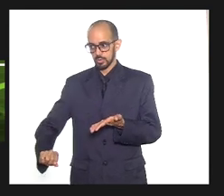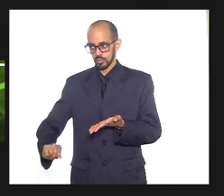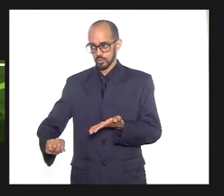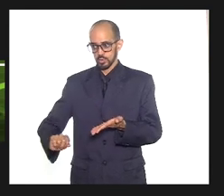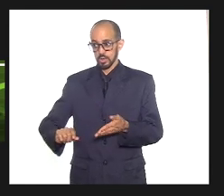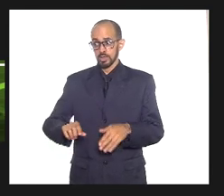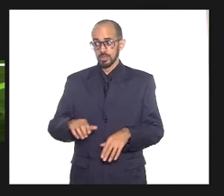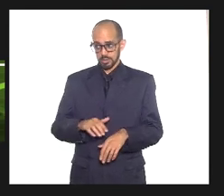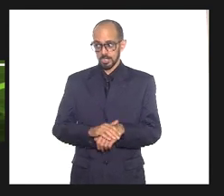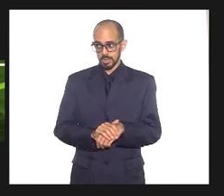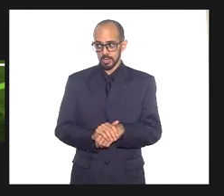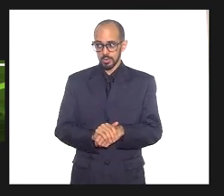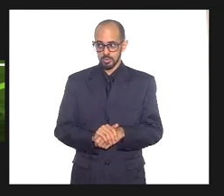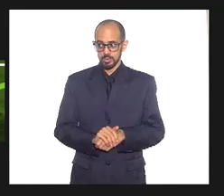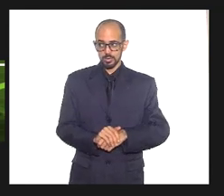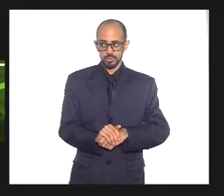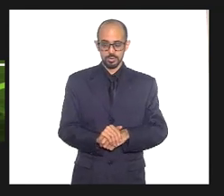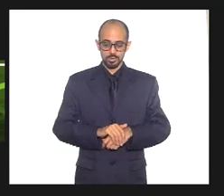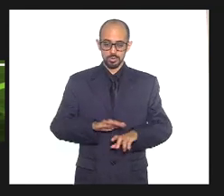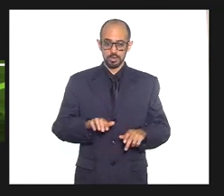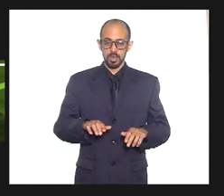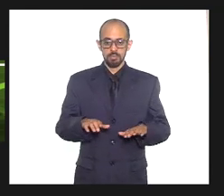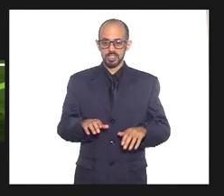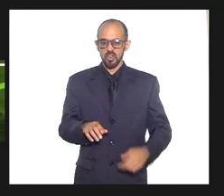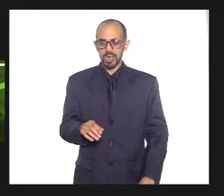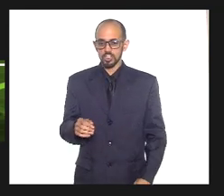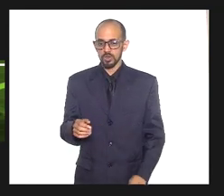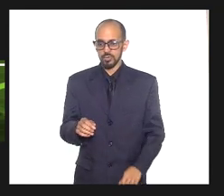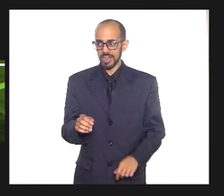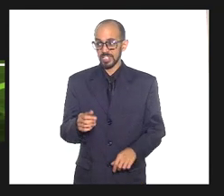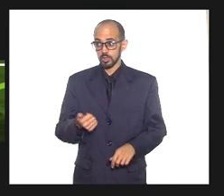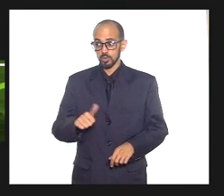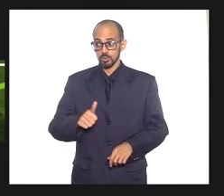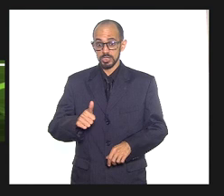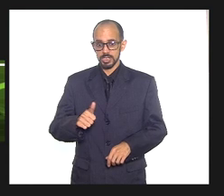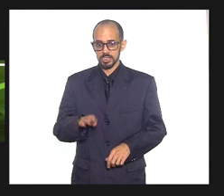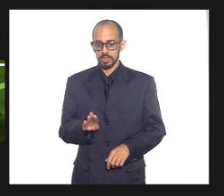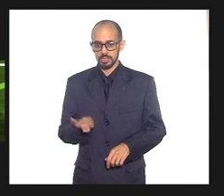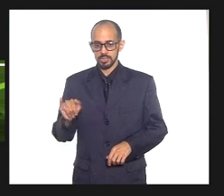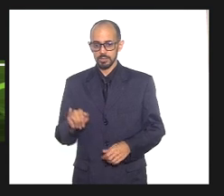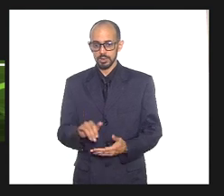está com 11 bi de estoque de restos a pagar.